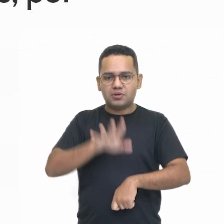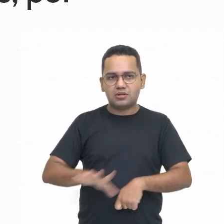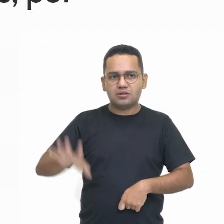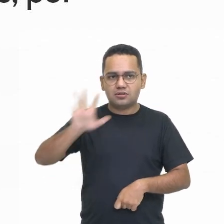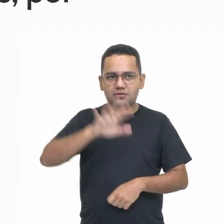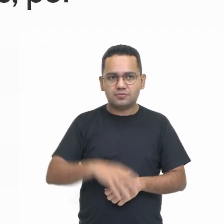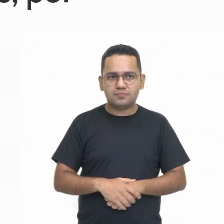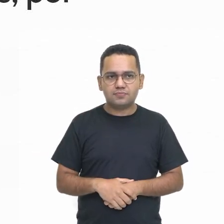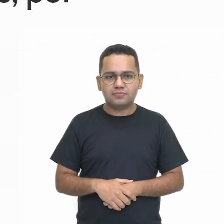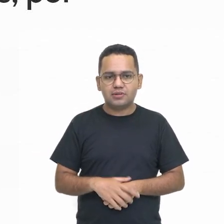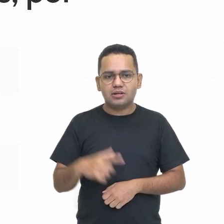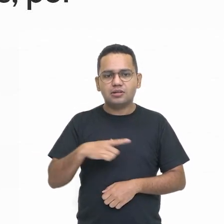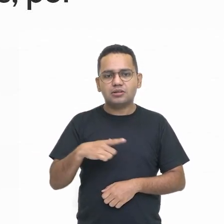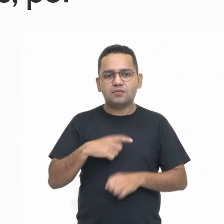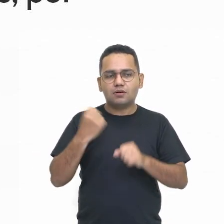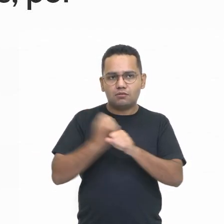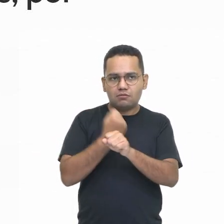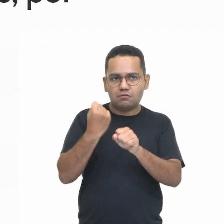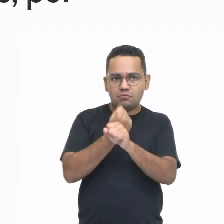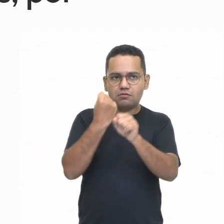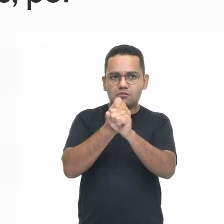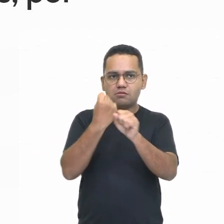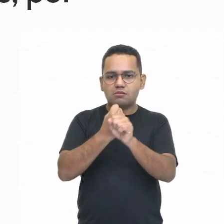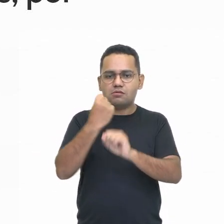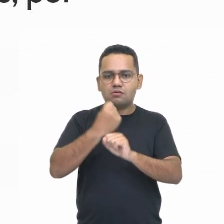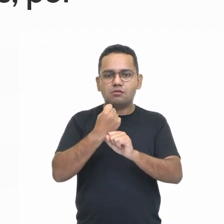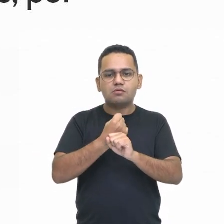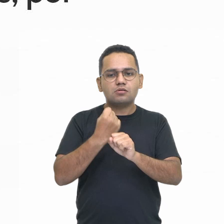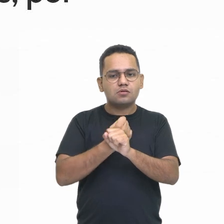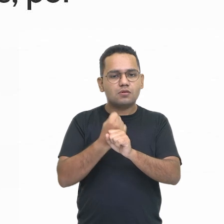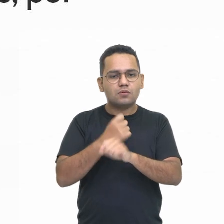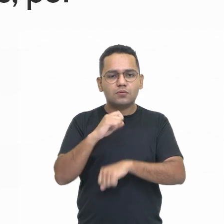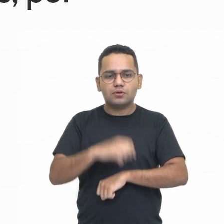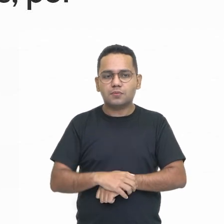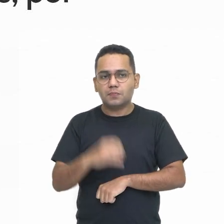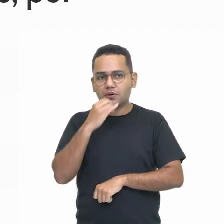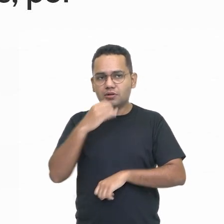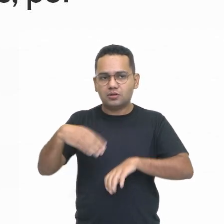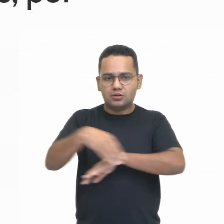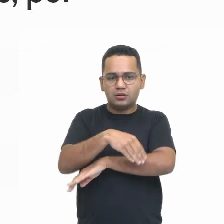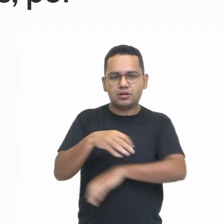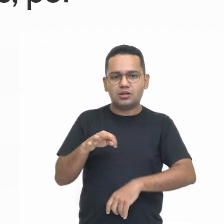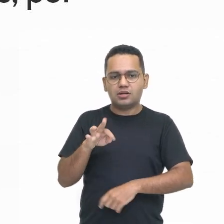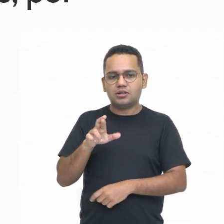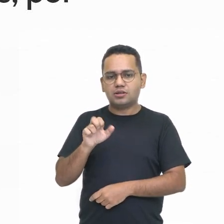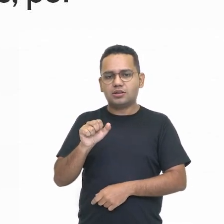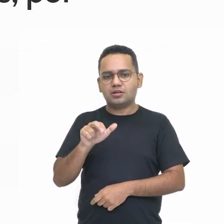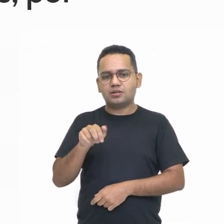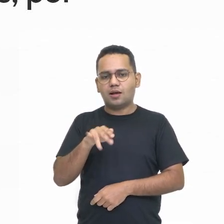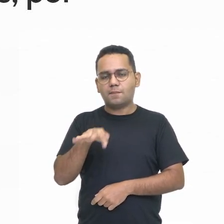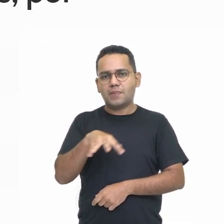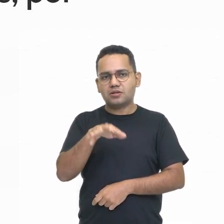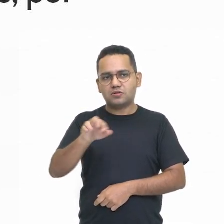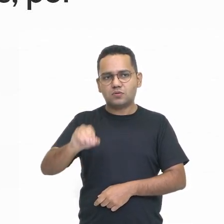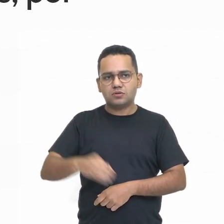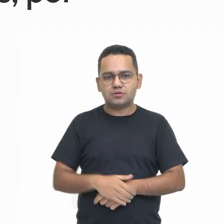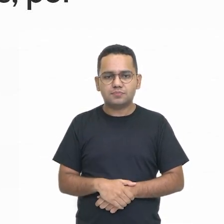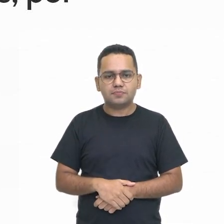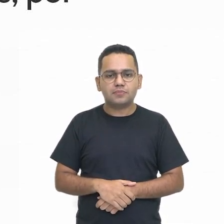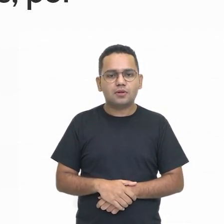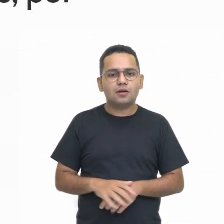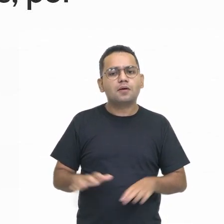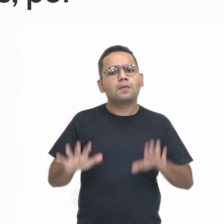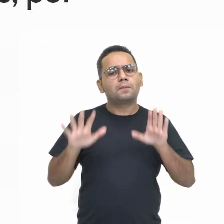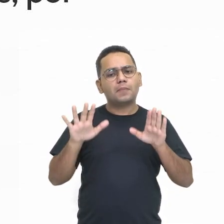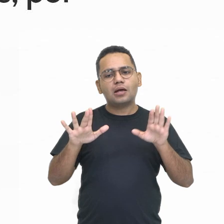com a construção de grandes projetos de infraestrutura, como rodovia transamazônica. Essa integração, por um